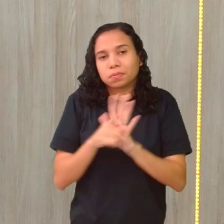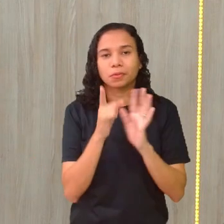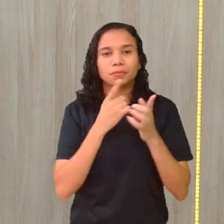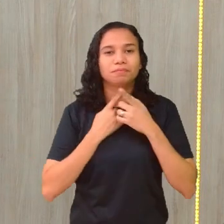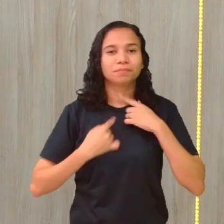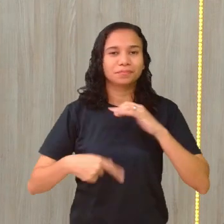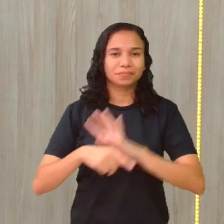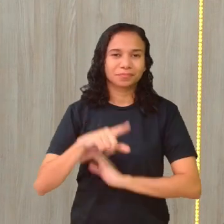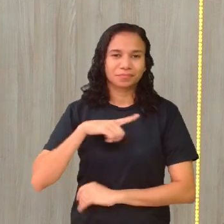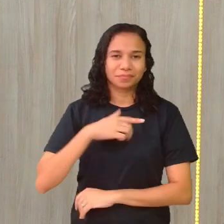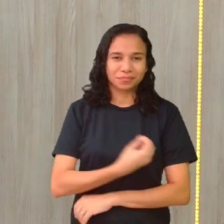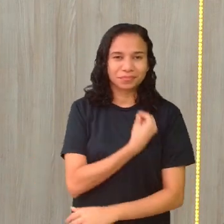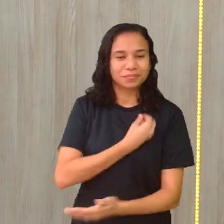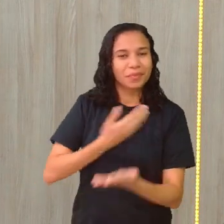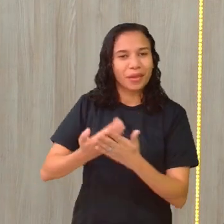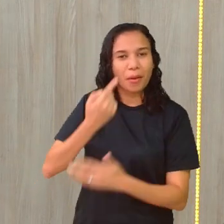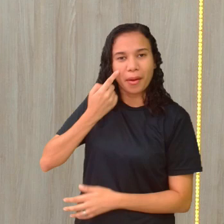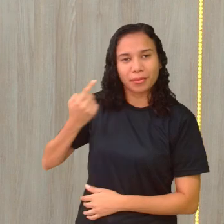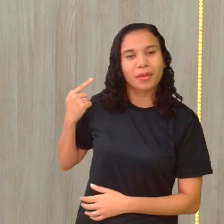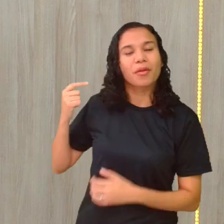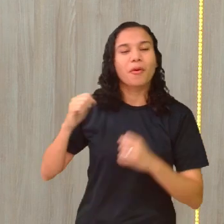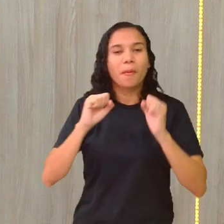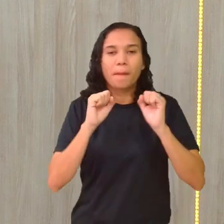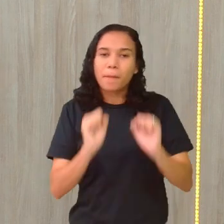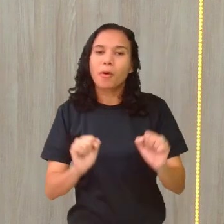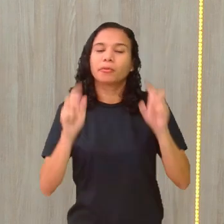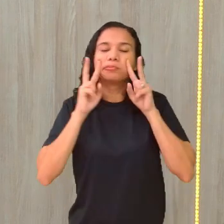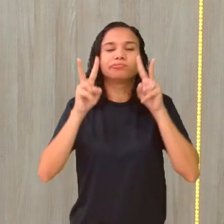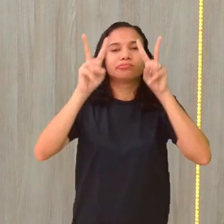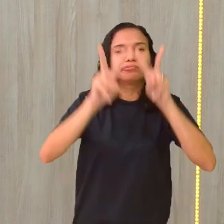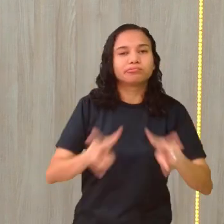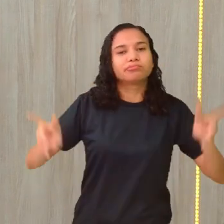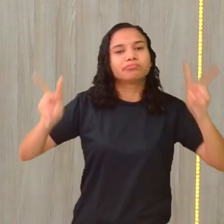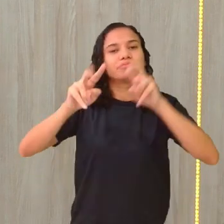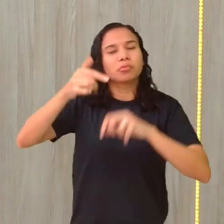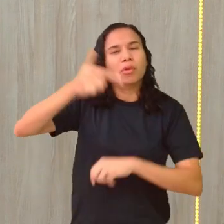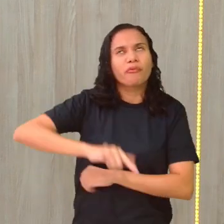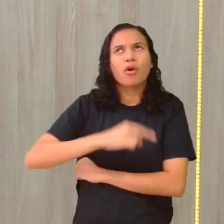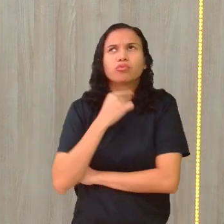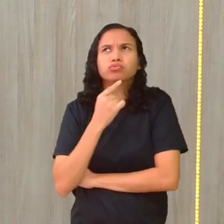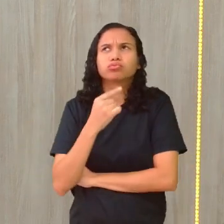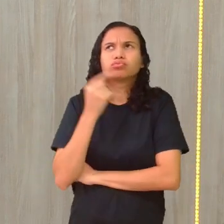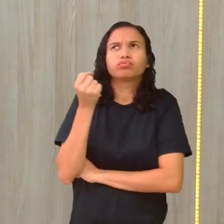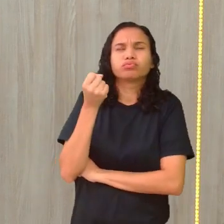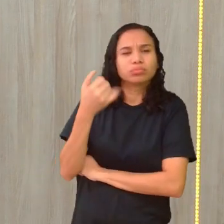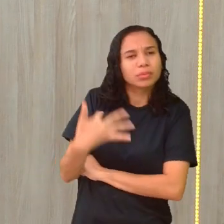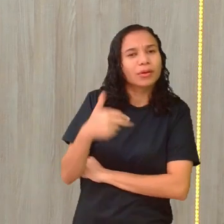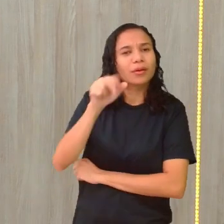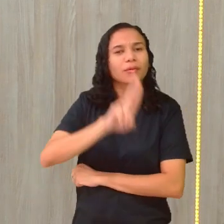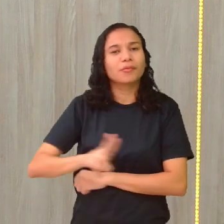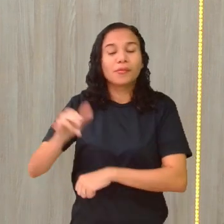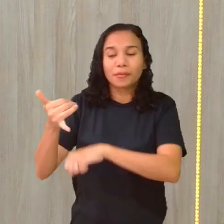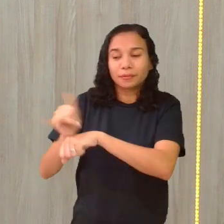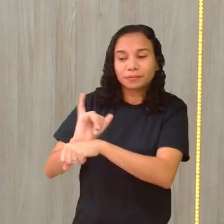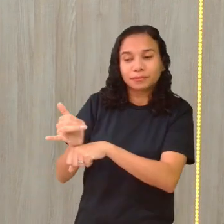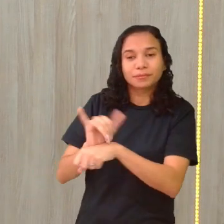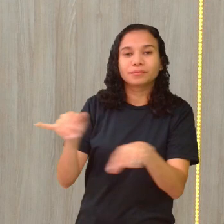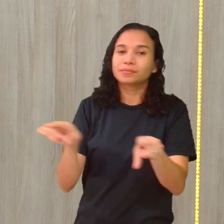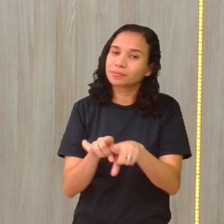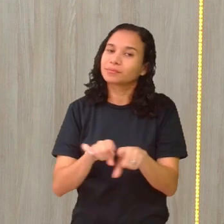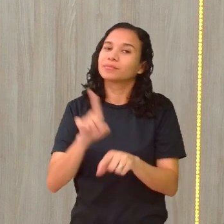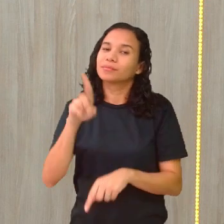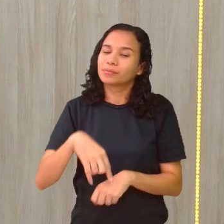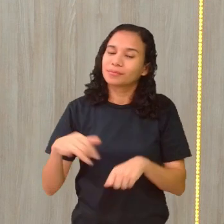visto a aula anterior, vocês vão poder aí ver novamente, tirar dúvidas e através do YouTube também é uma